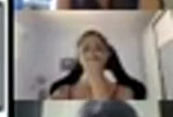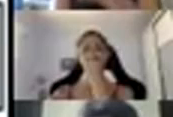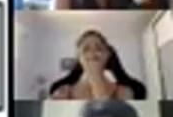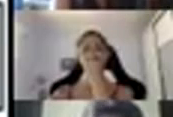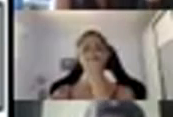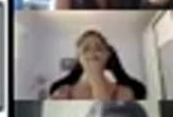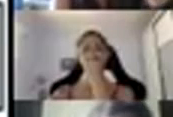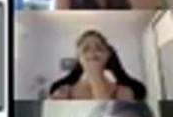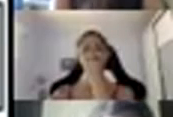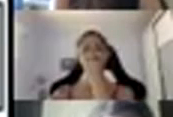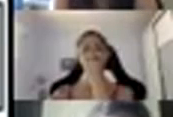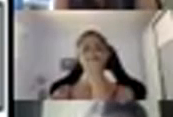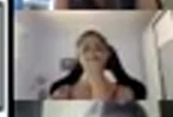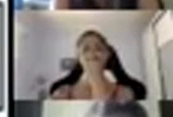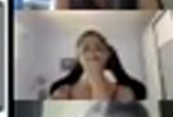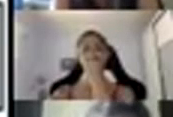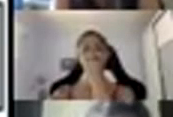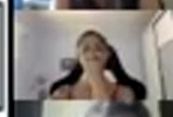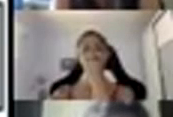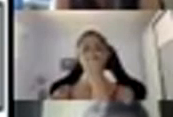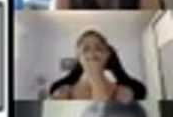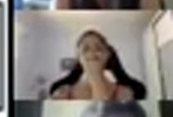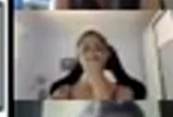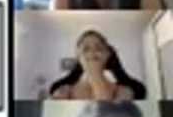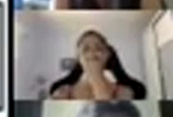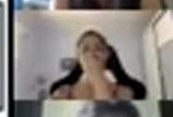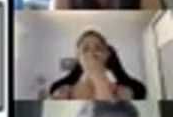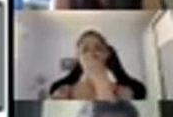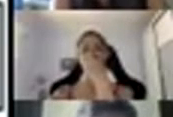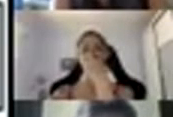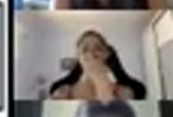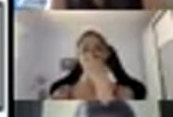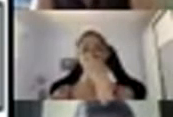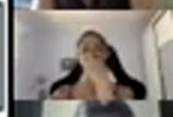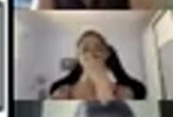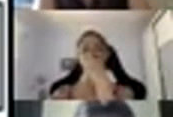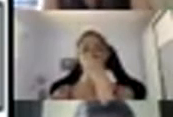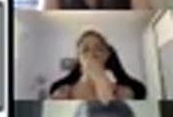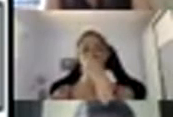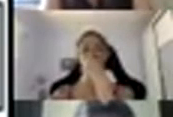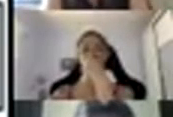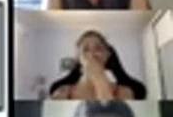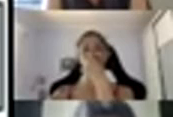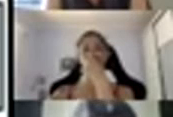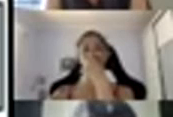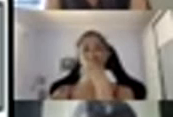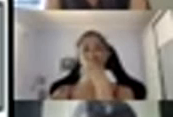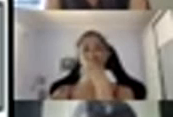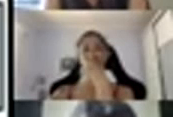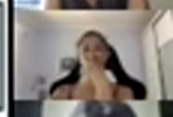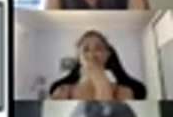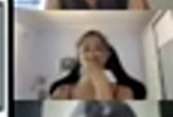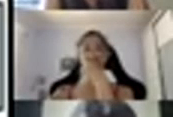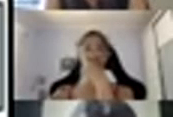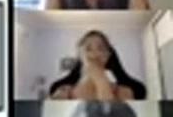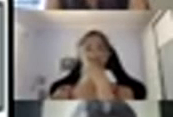de outras causas, entre aspas aqui, que eram previstas para outras causas, então o total de mortes subiu, na realidade,